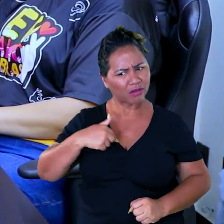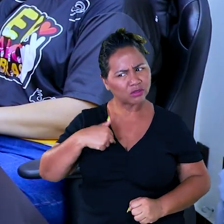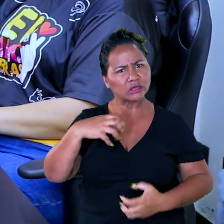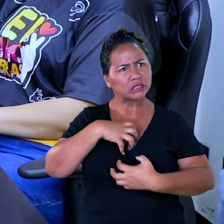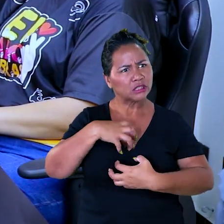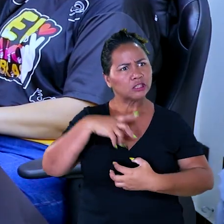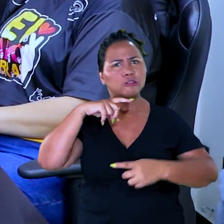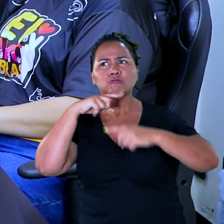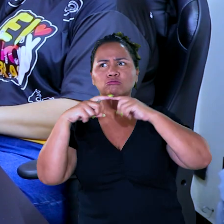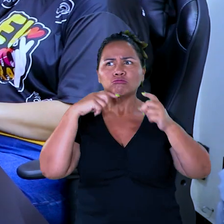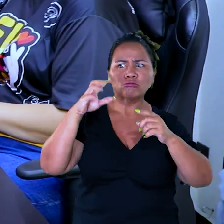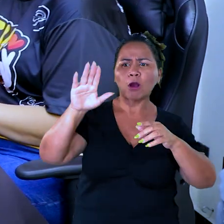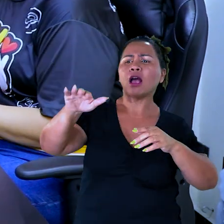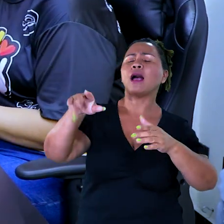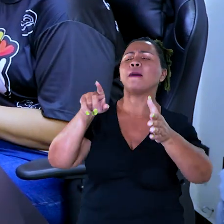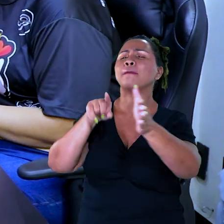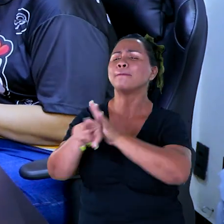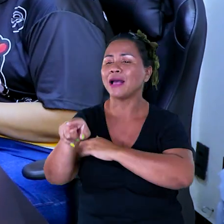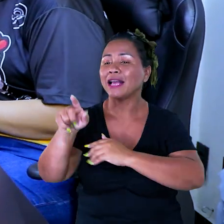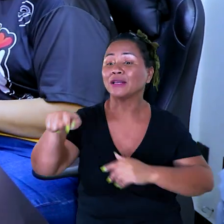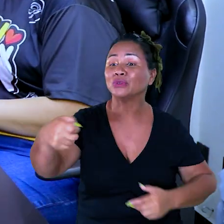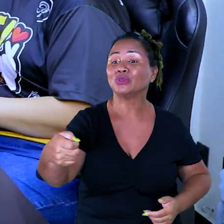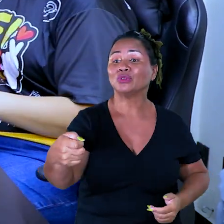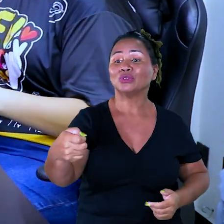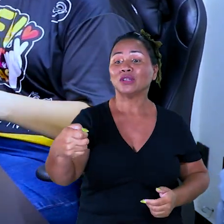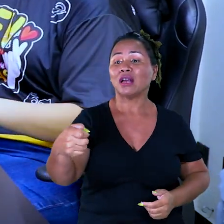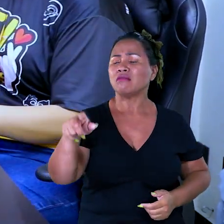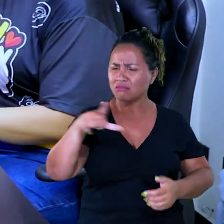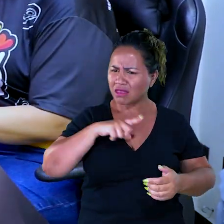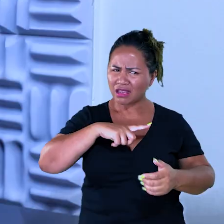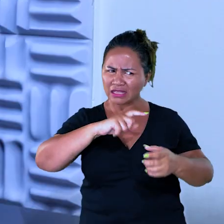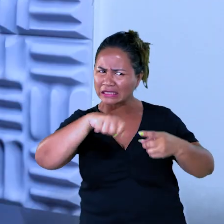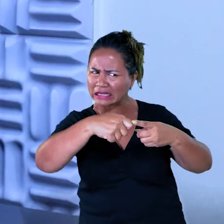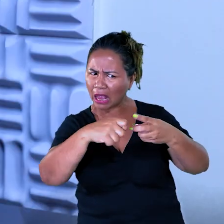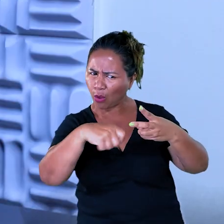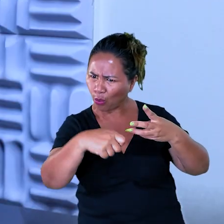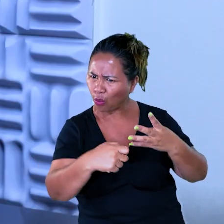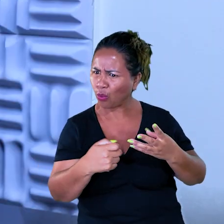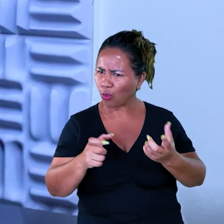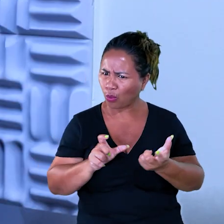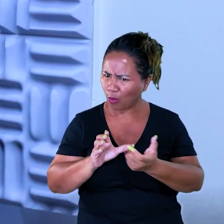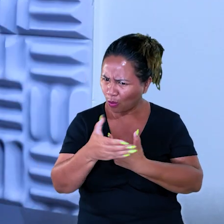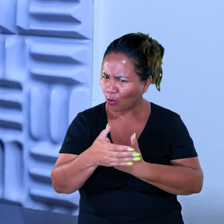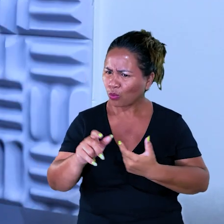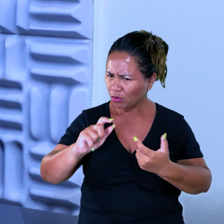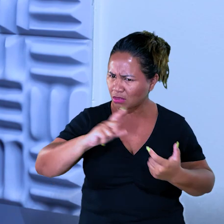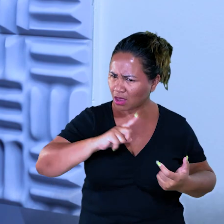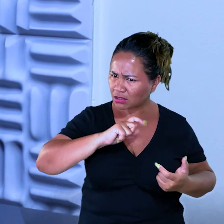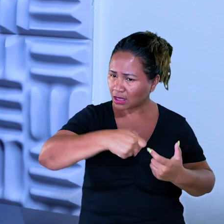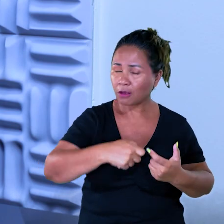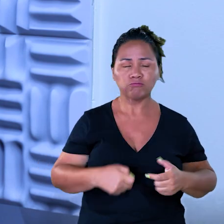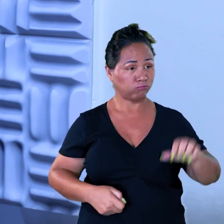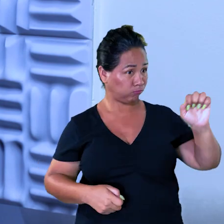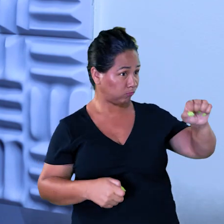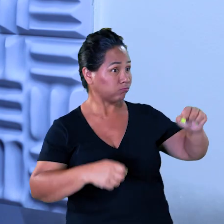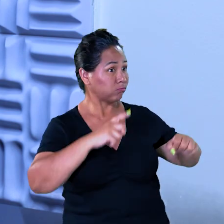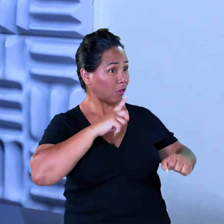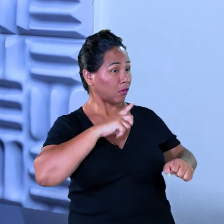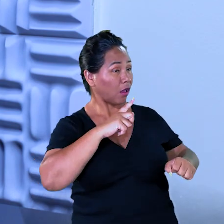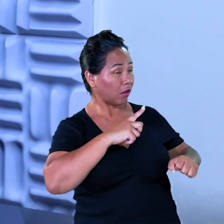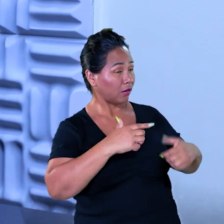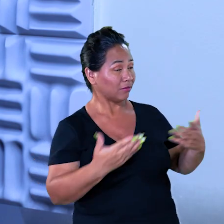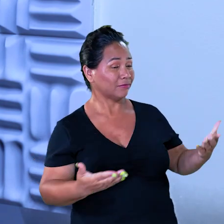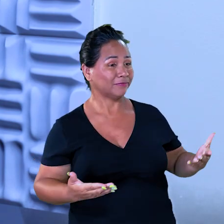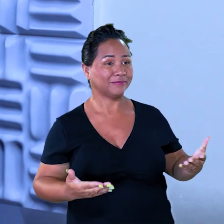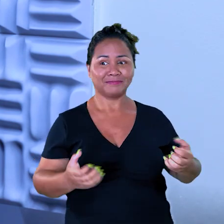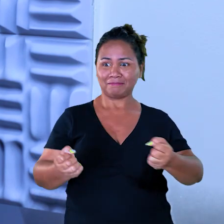muito, sim, ela né? Desde que criança, da família, vários né? sinais. Então, ela sabe muito. Eu acho fantástico os codas, porque eles estão